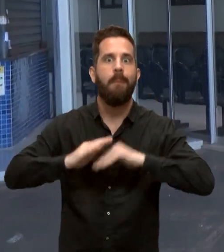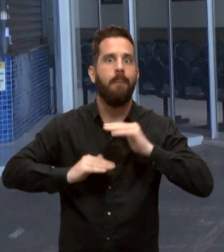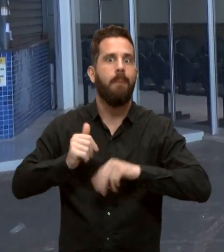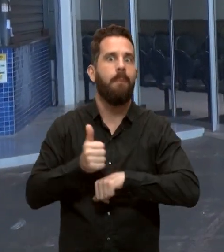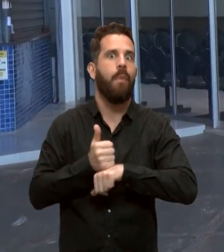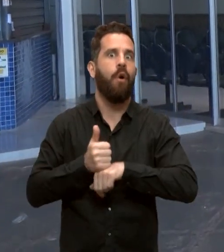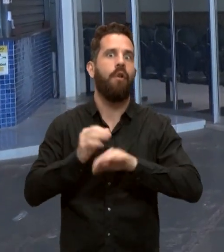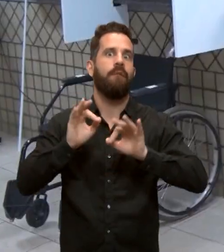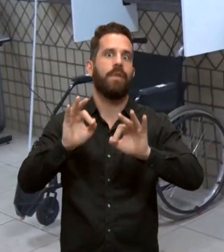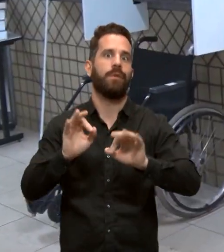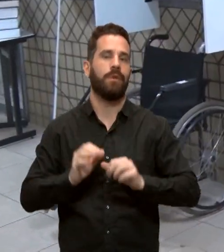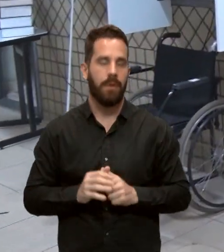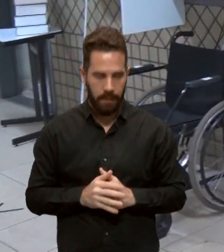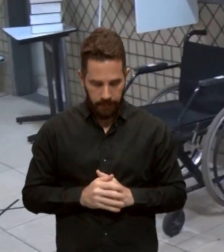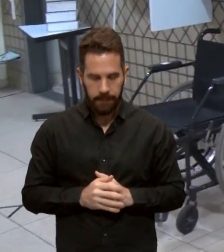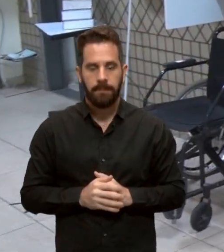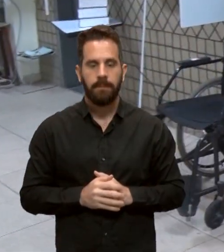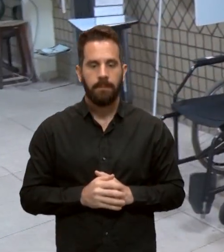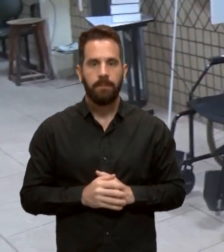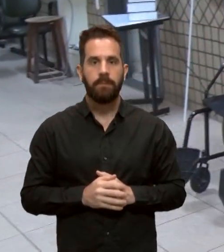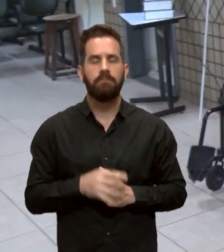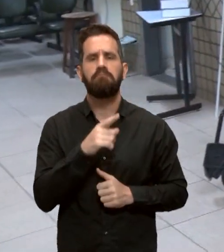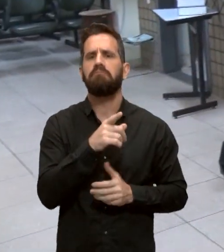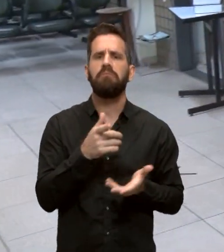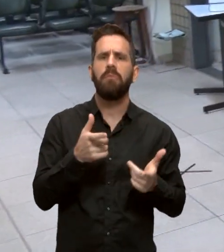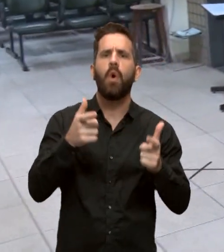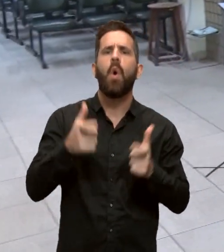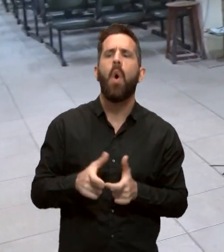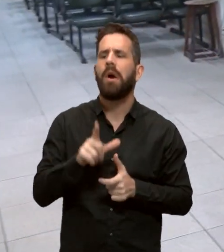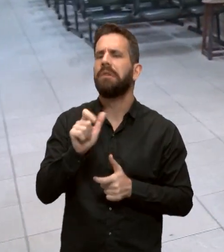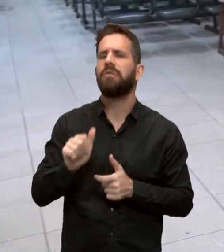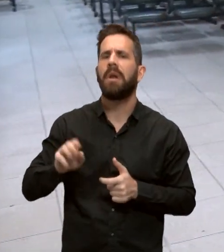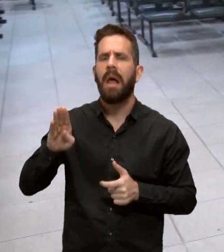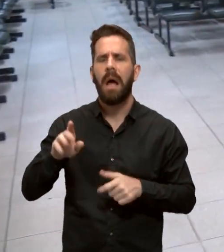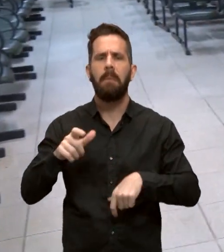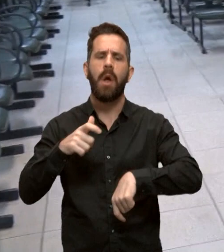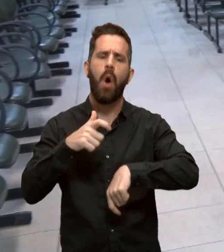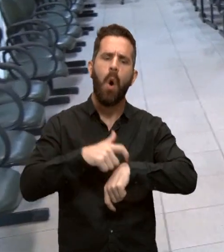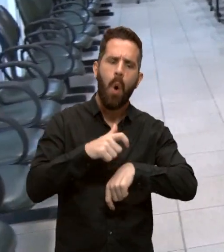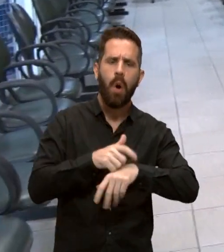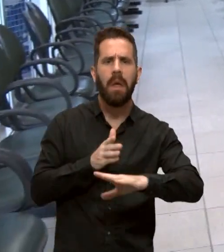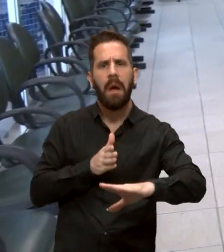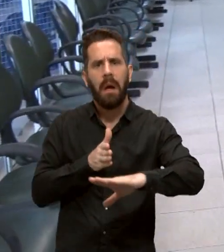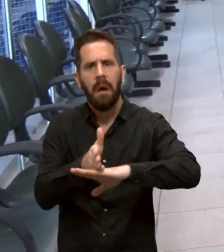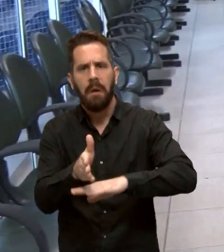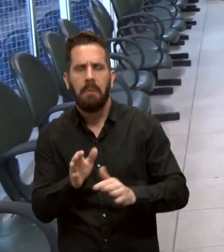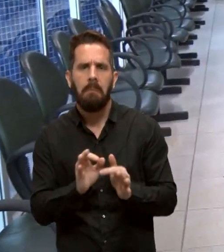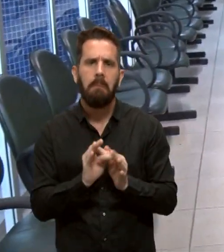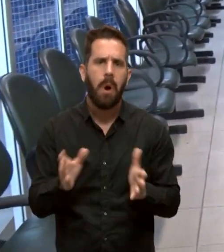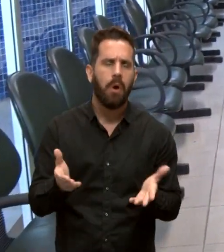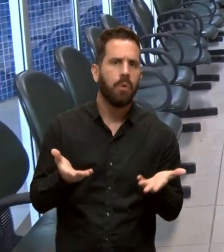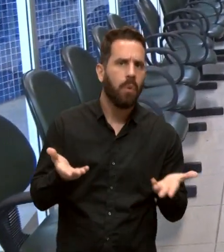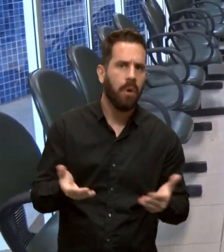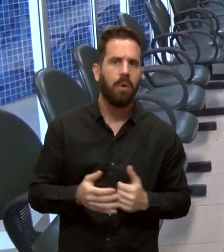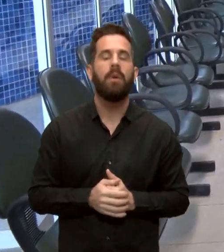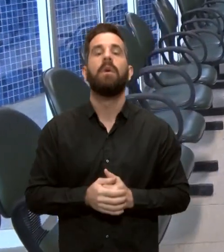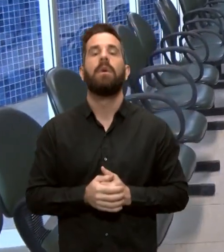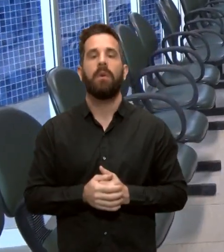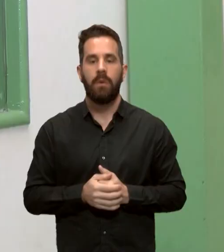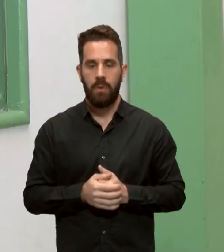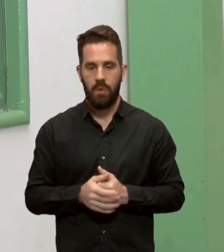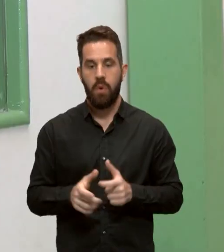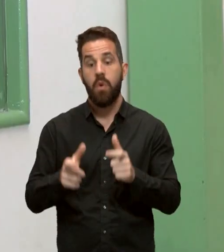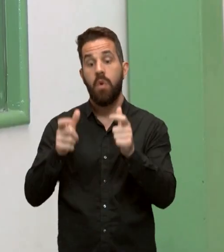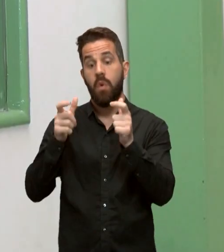favor, atualiza para a gente onde que fica o laboratório e qual que é o horário de funcionamento dele, por favor. Hoje nós estamos no pátio